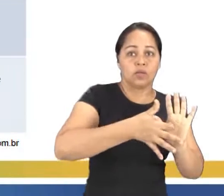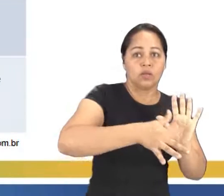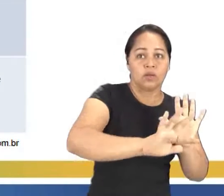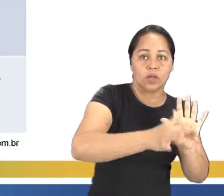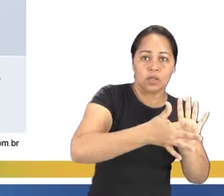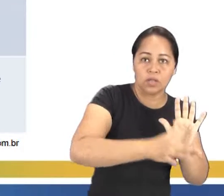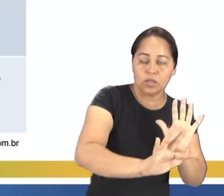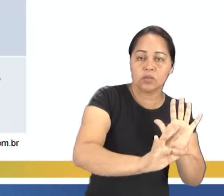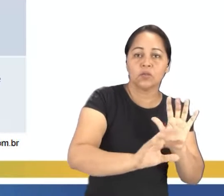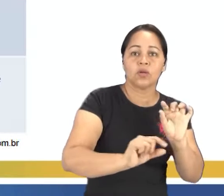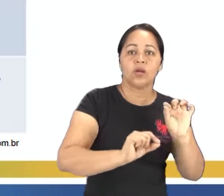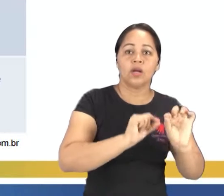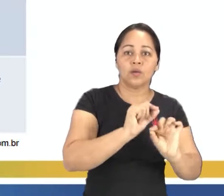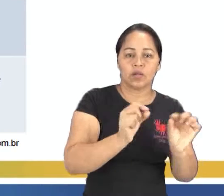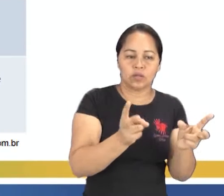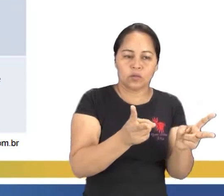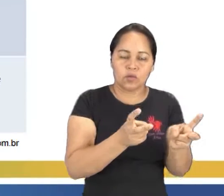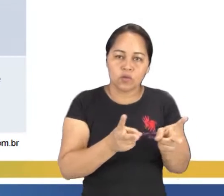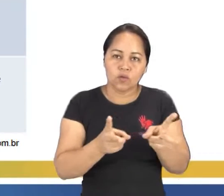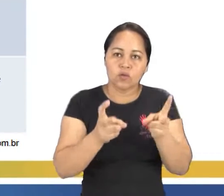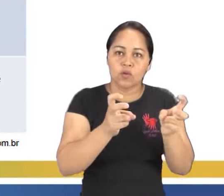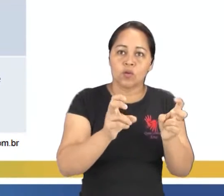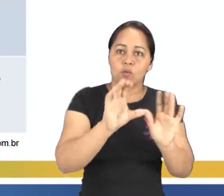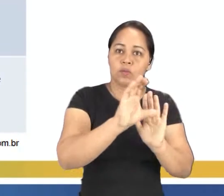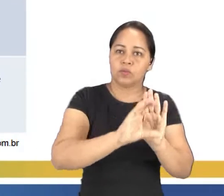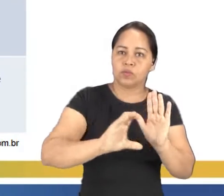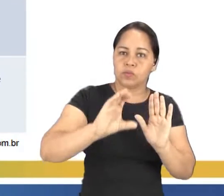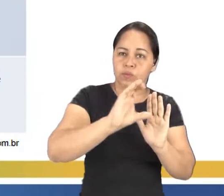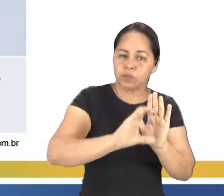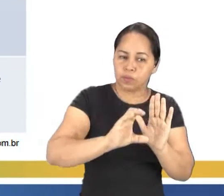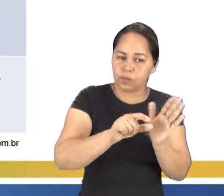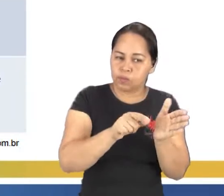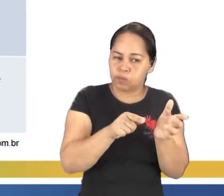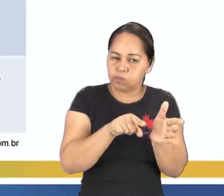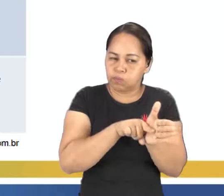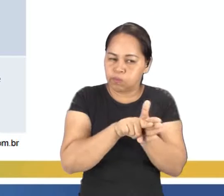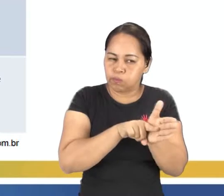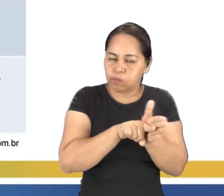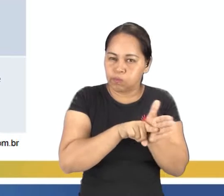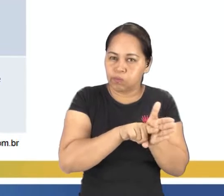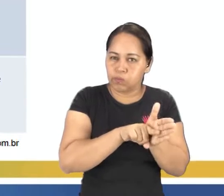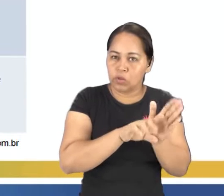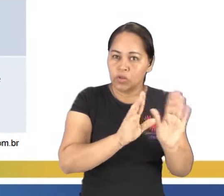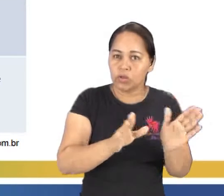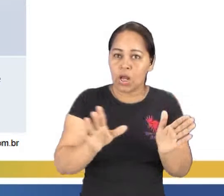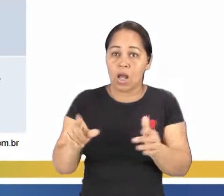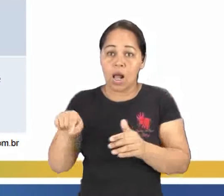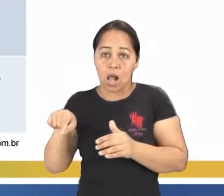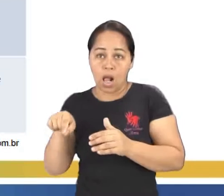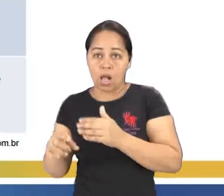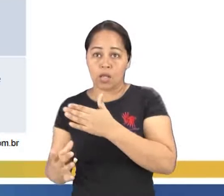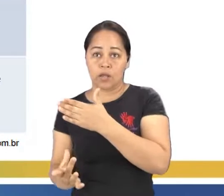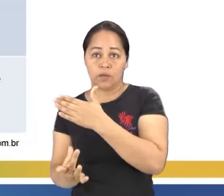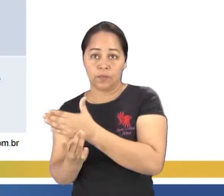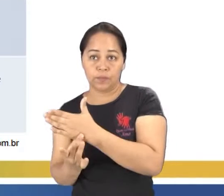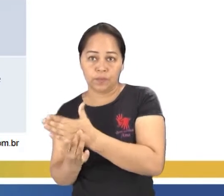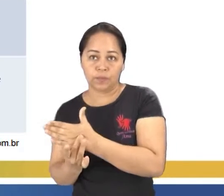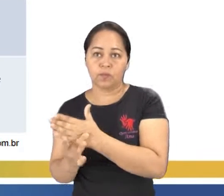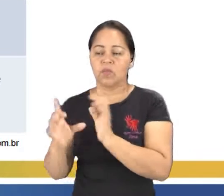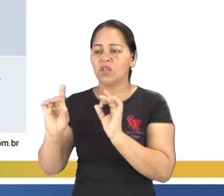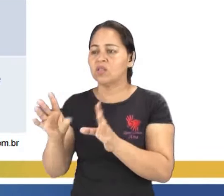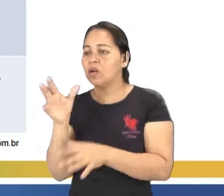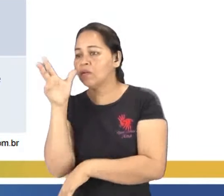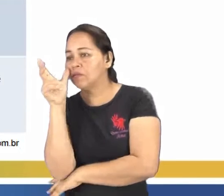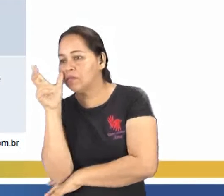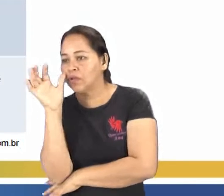essa observação veio por meio do método científico, ou seja, lá no realismo, observava só como